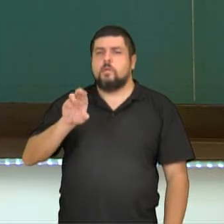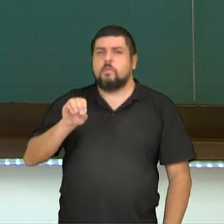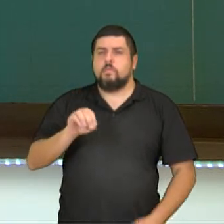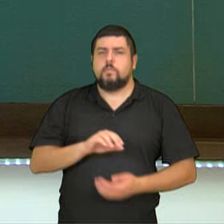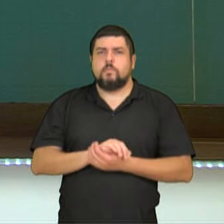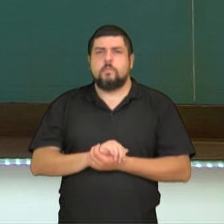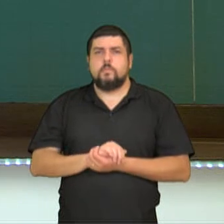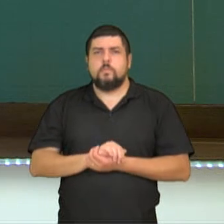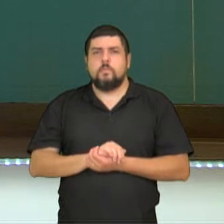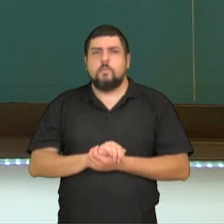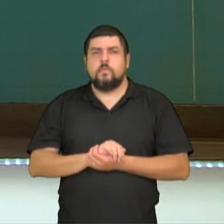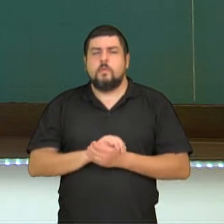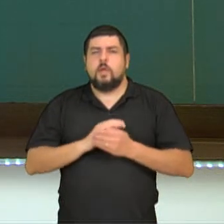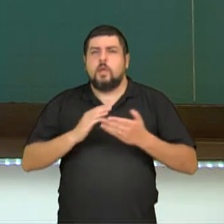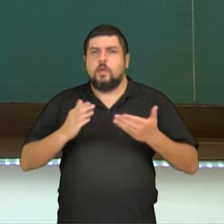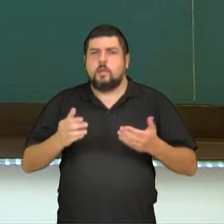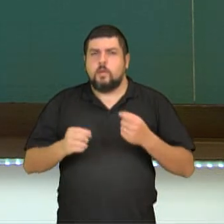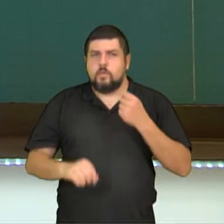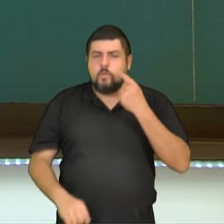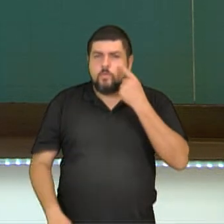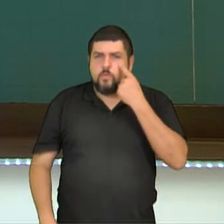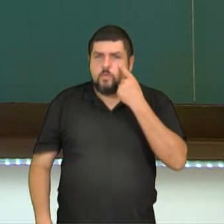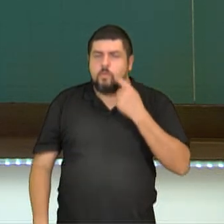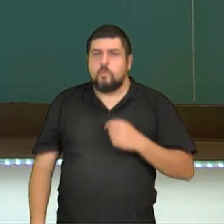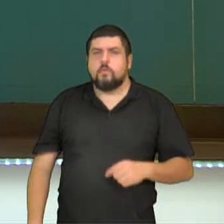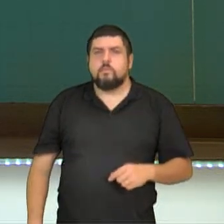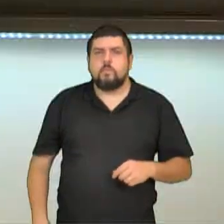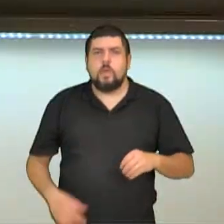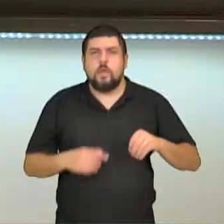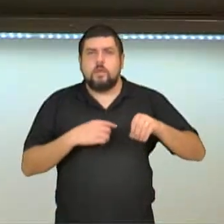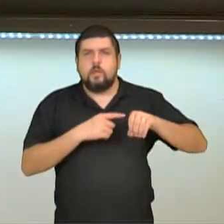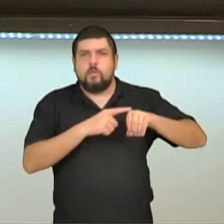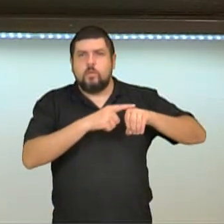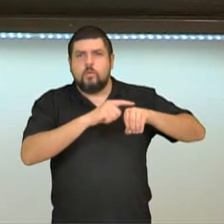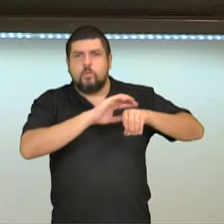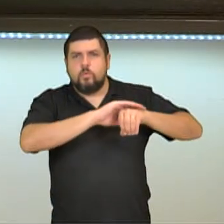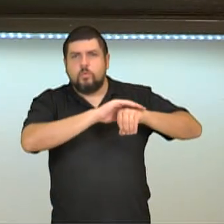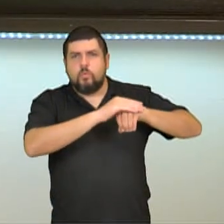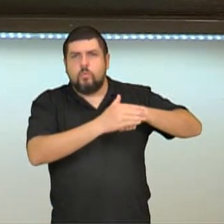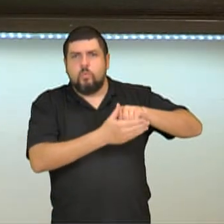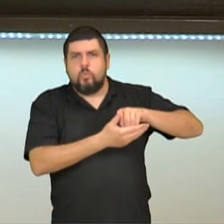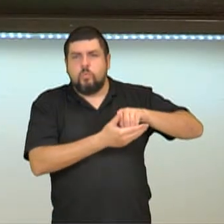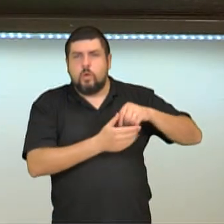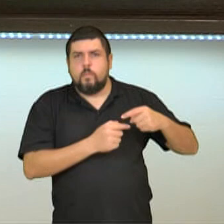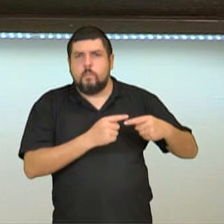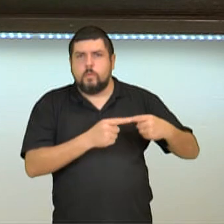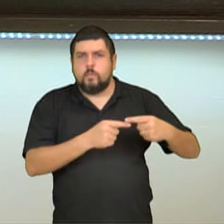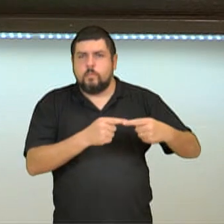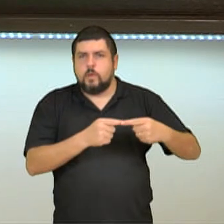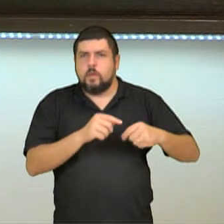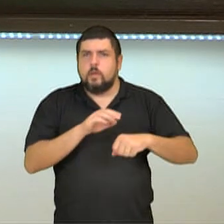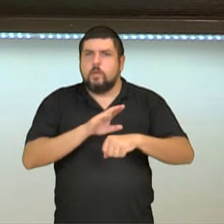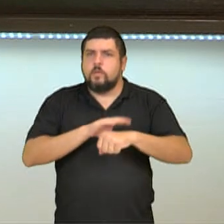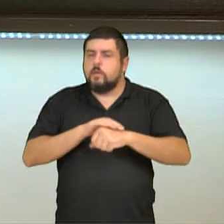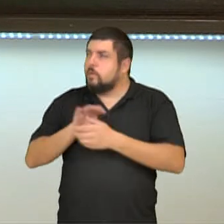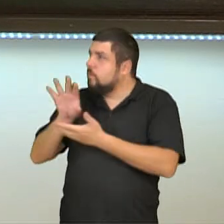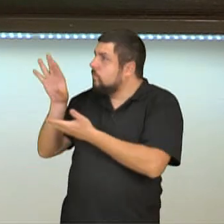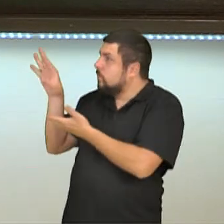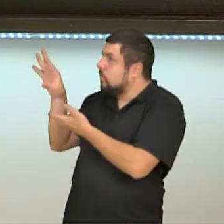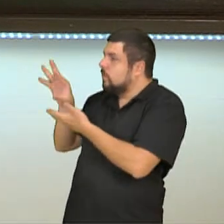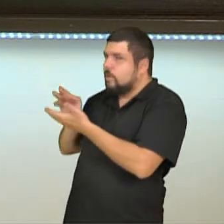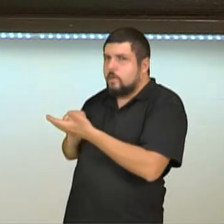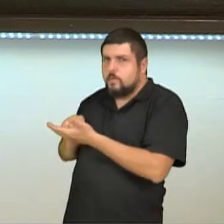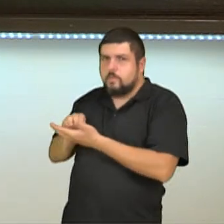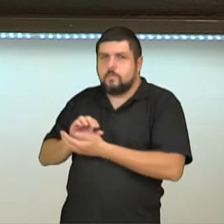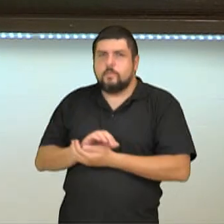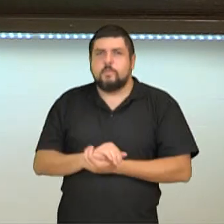redondo, igual a professora falou, as superfícies, tem superfícies arredondadas. Vou dar um tempinho para vocês copiarem e a gente já